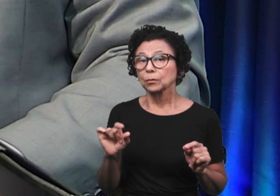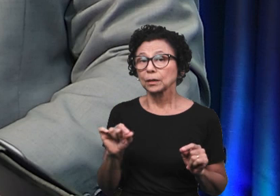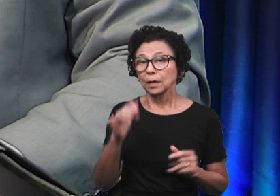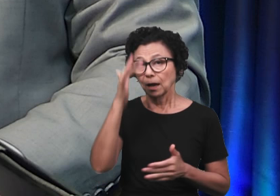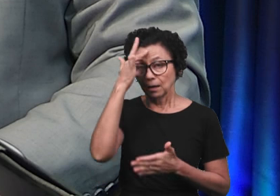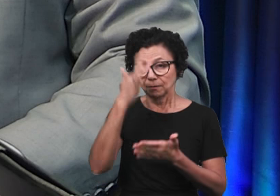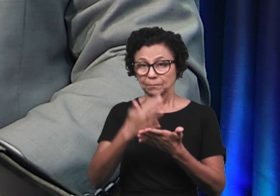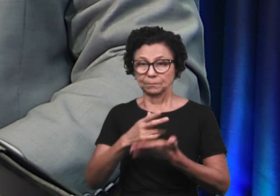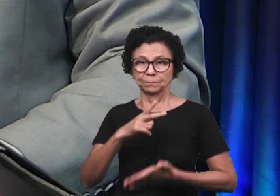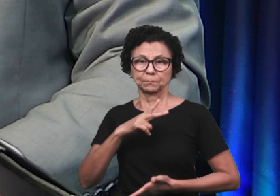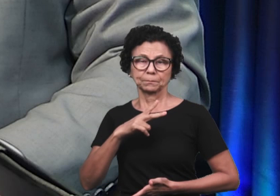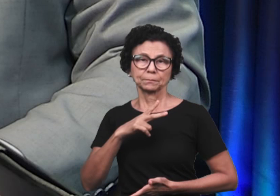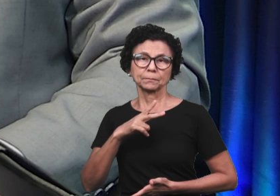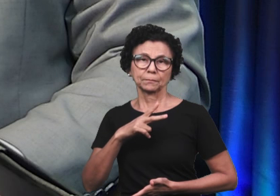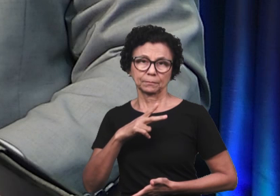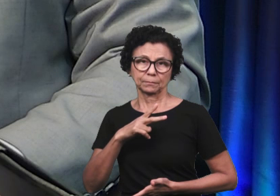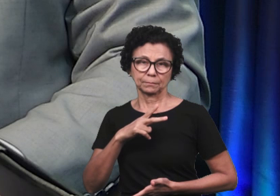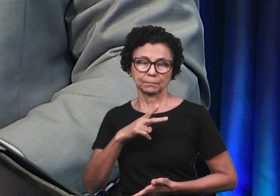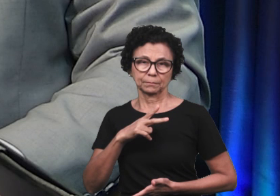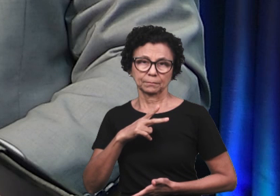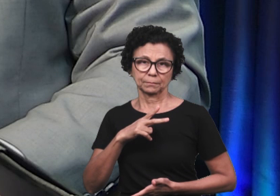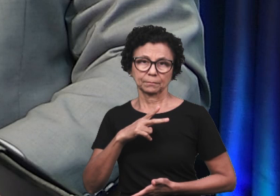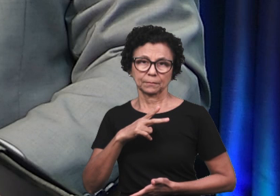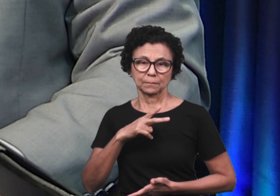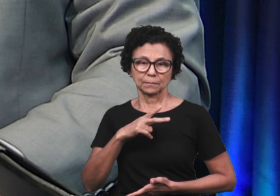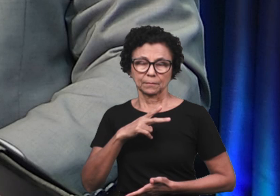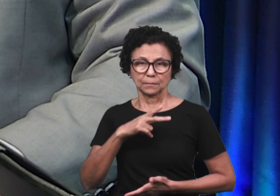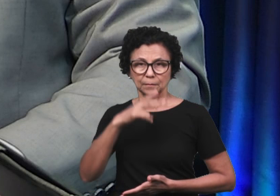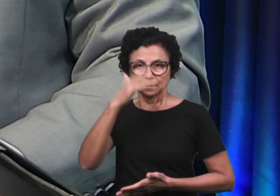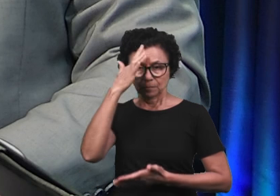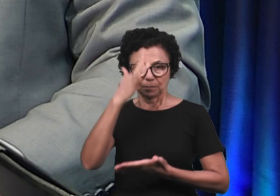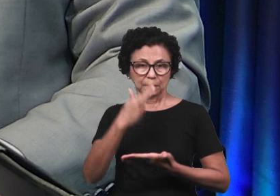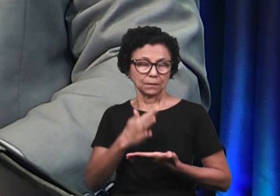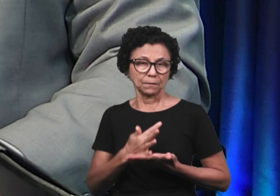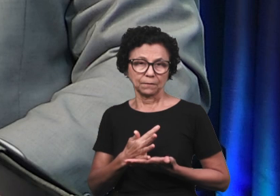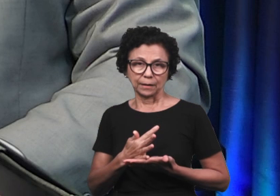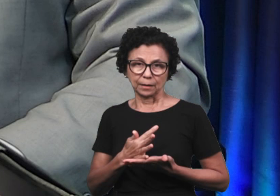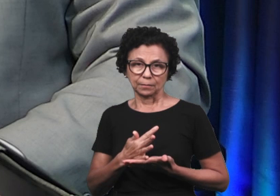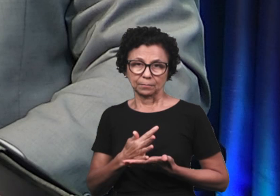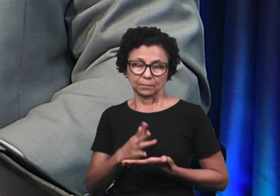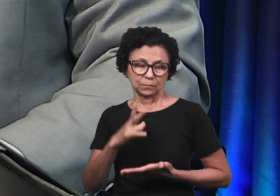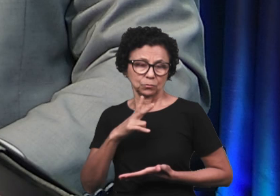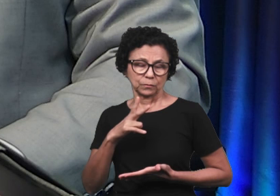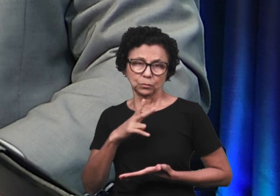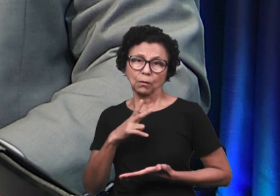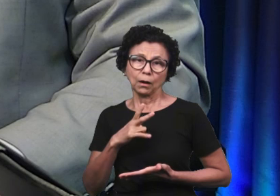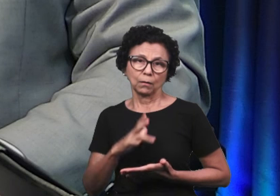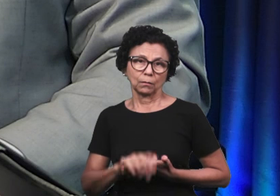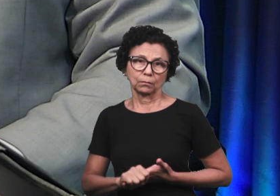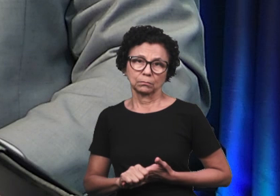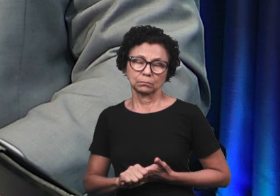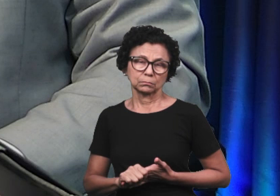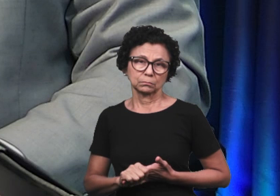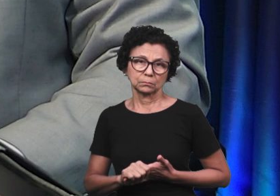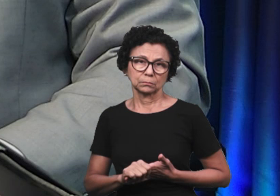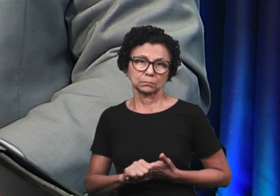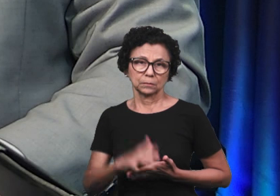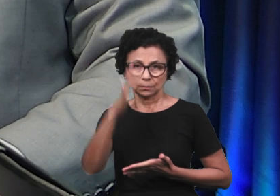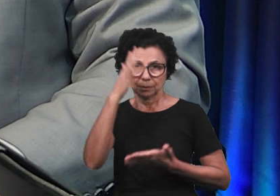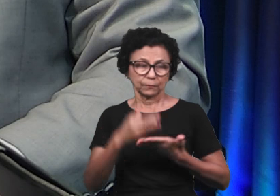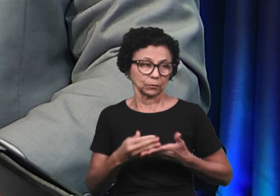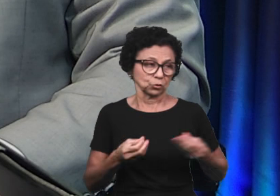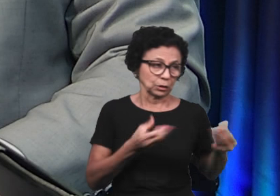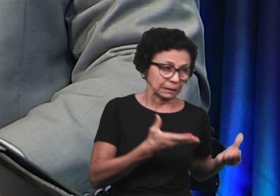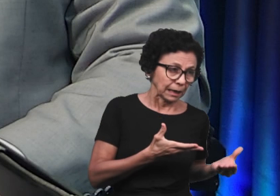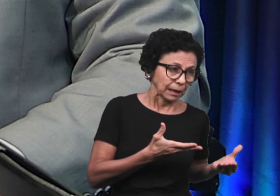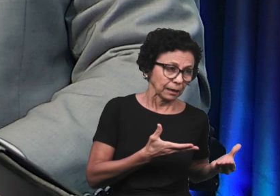individual. A minha fé, ela não serve para você. Exato. Né? Então, ela